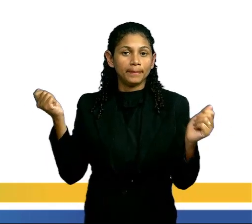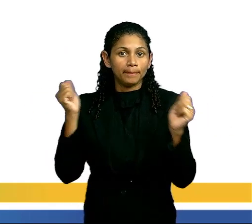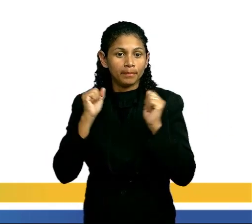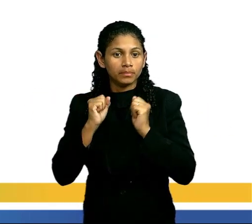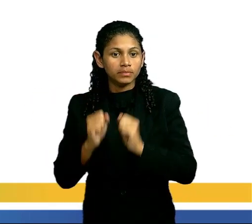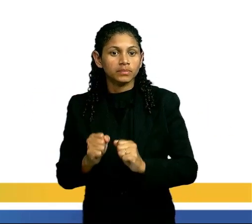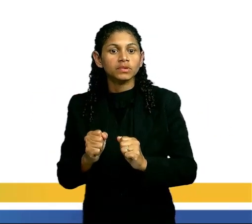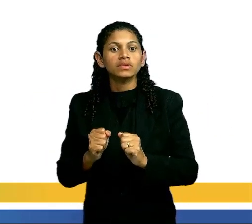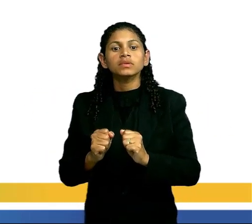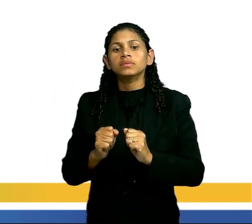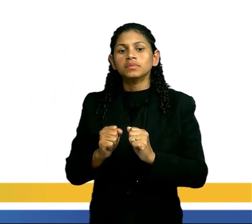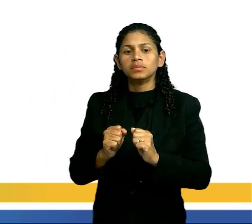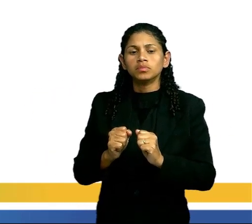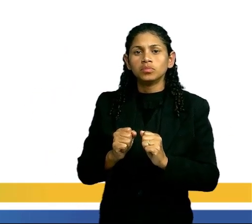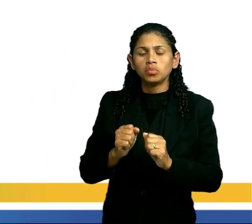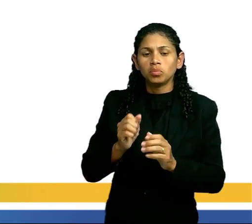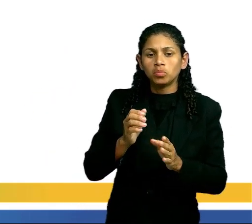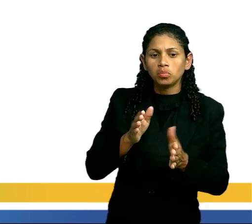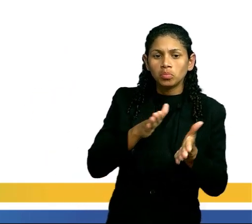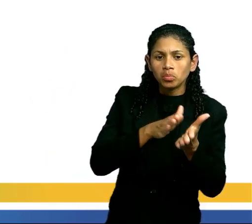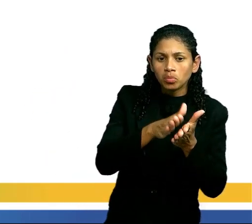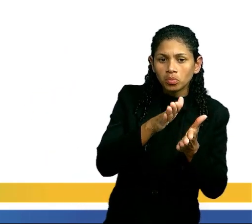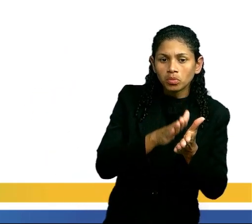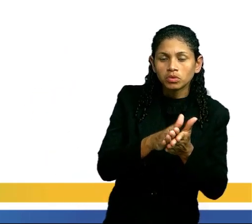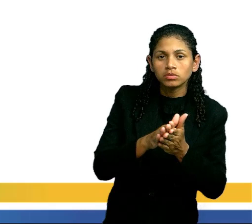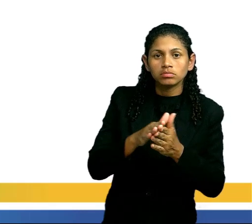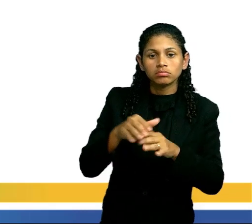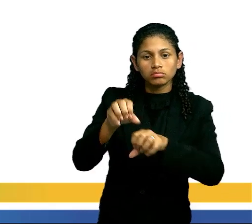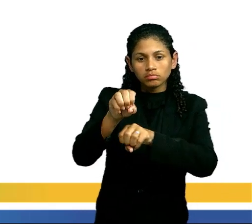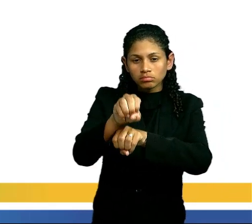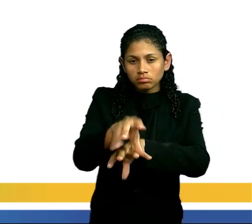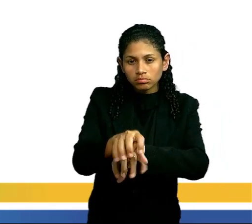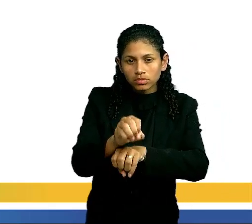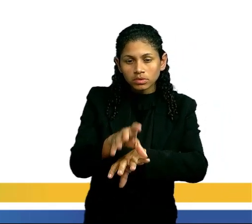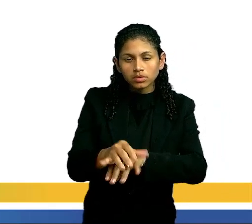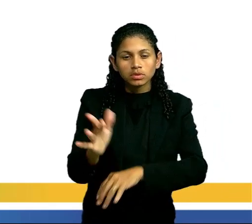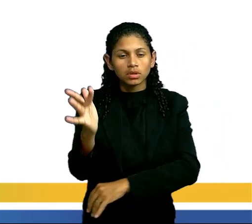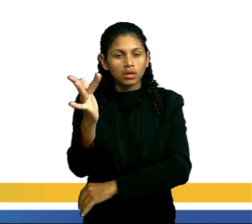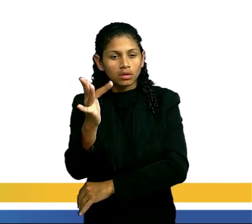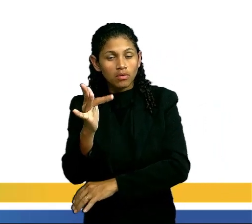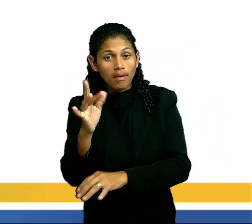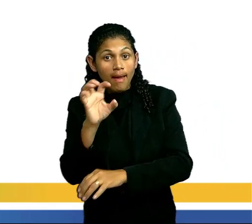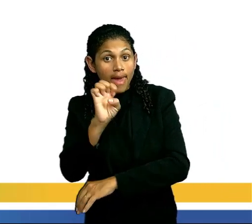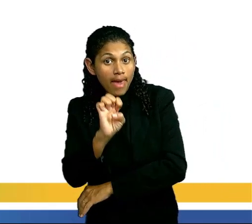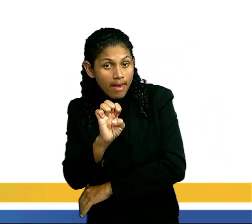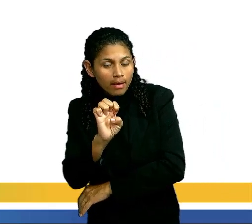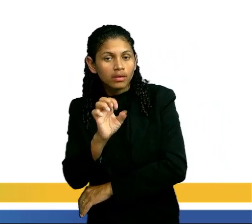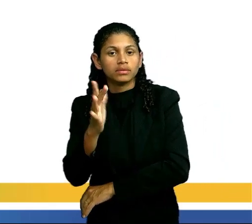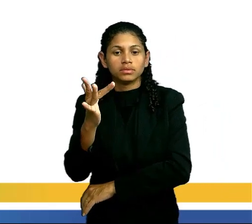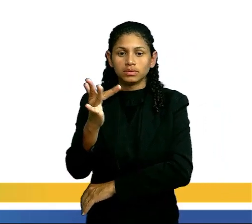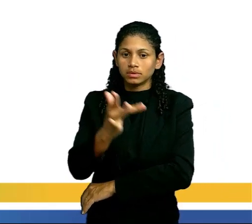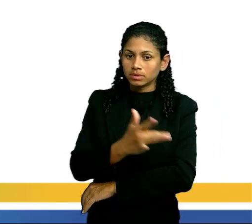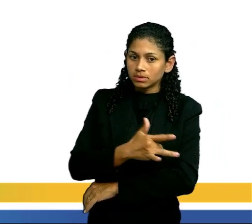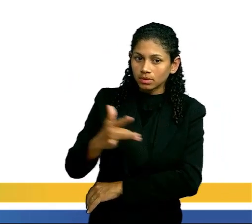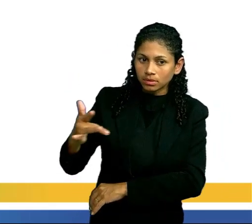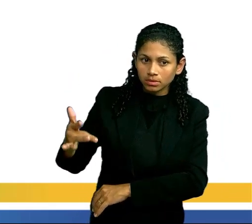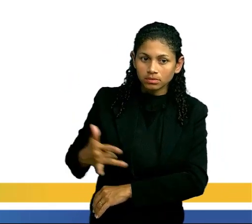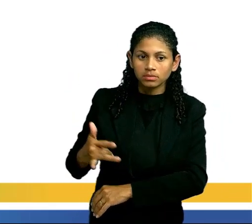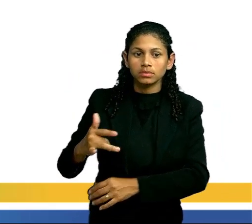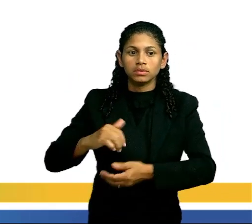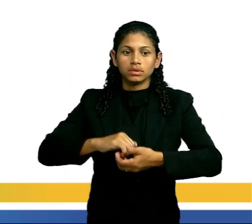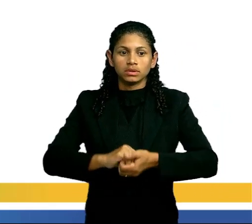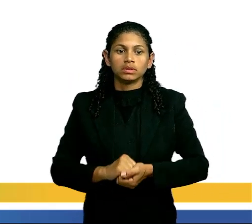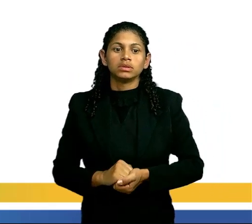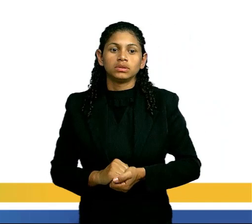aí essa ligação entre as duas orações. A próxima, Machado de Assis, não só é um grande escritor